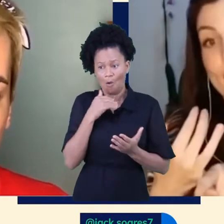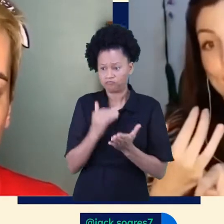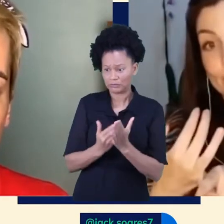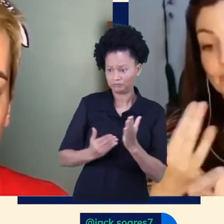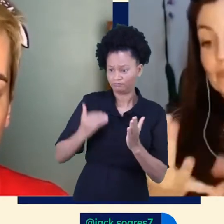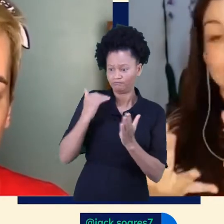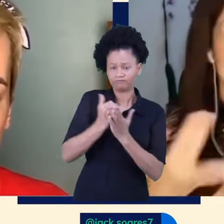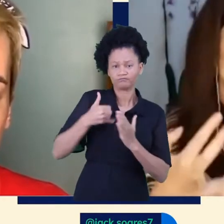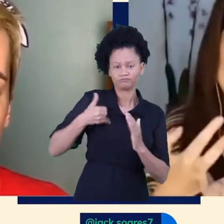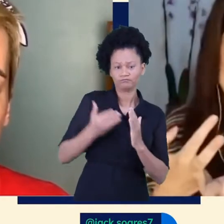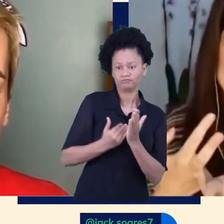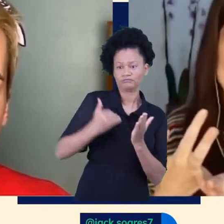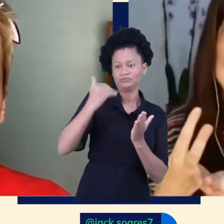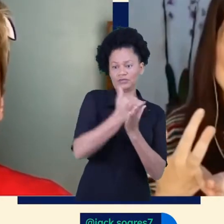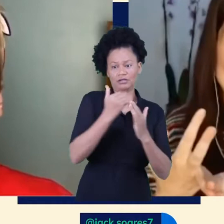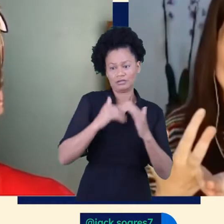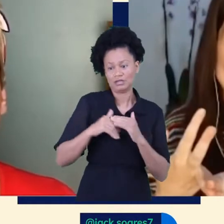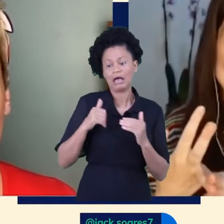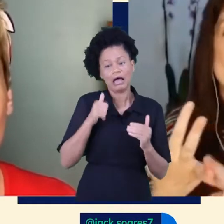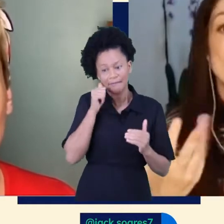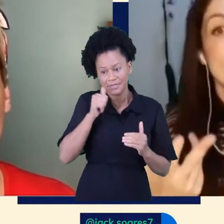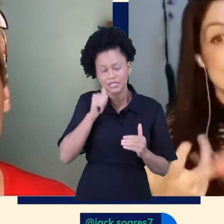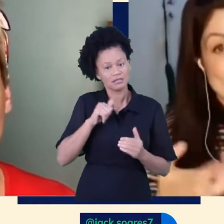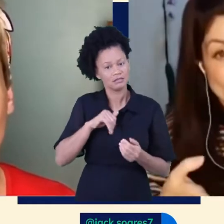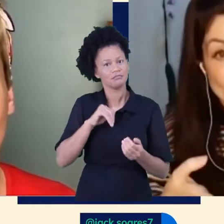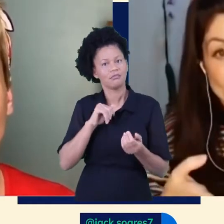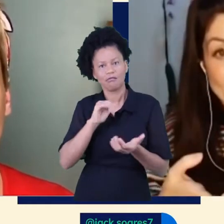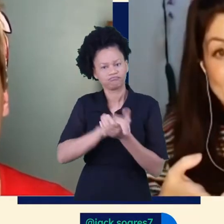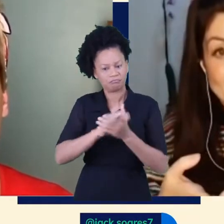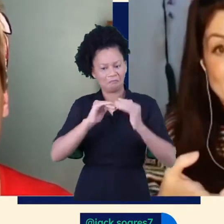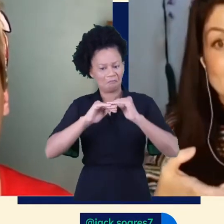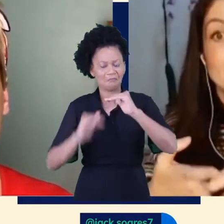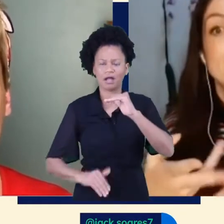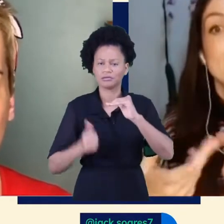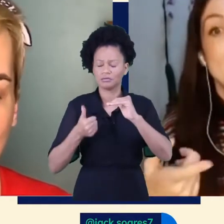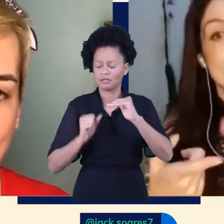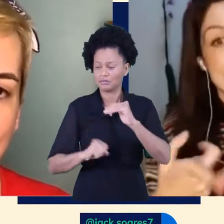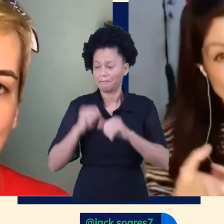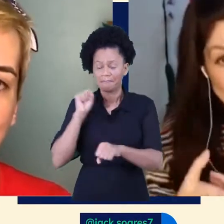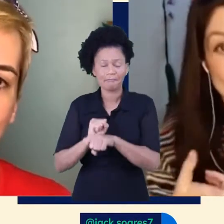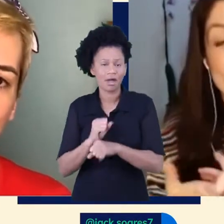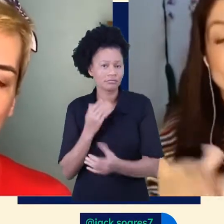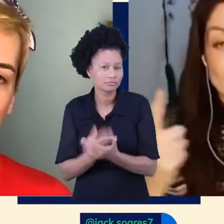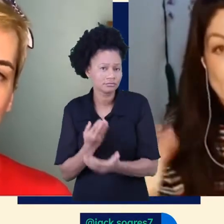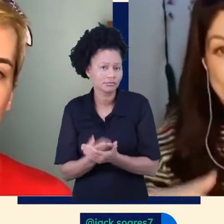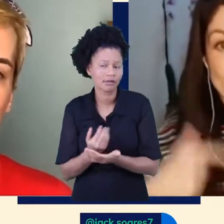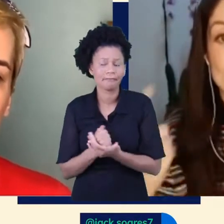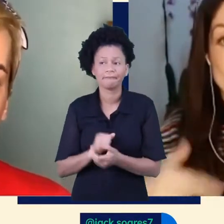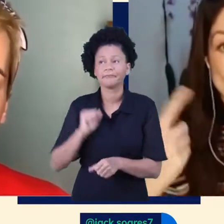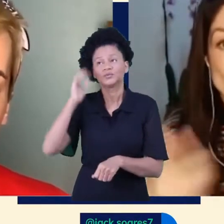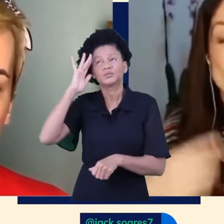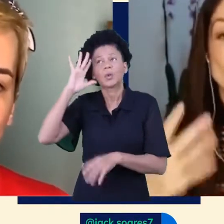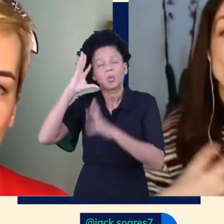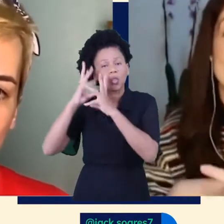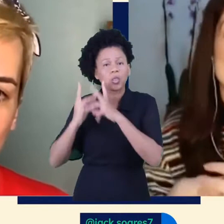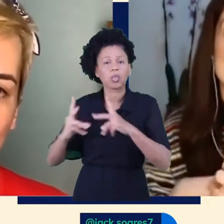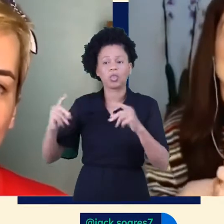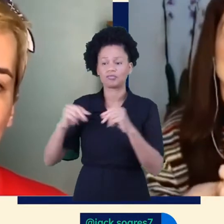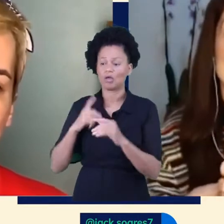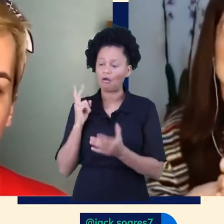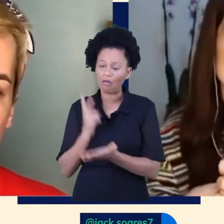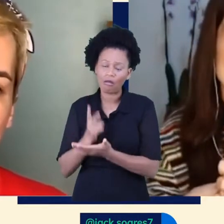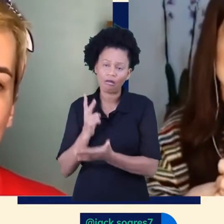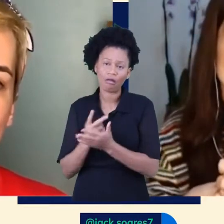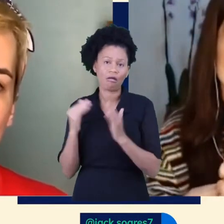de estudar, ela para de ter sonhos, ela passa a ficar em casa, ela também vive no ciclo do